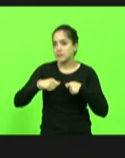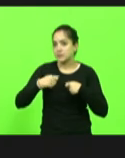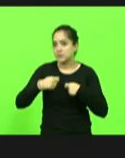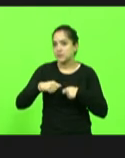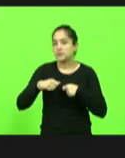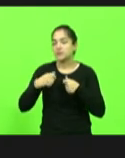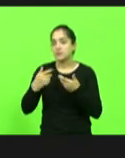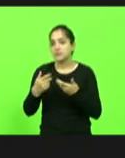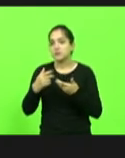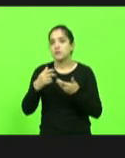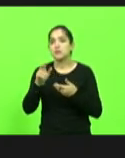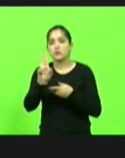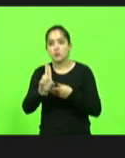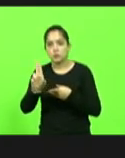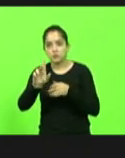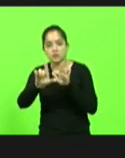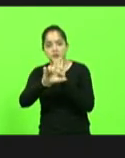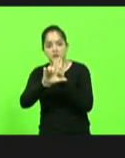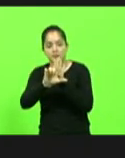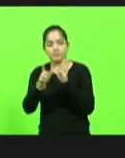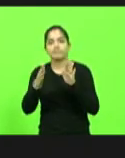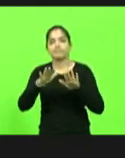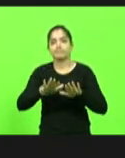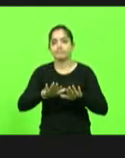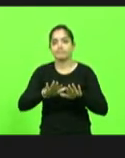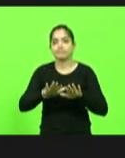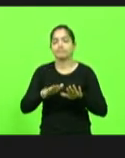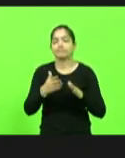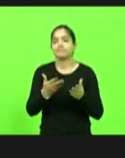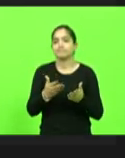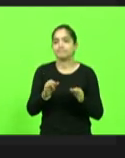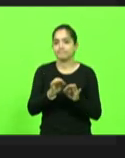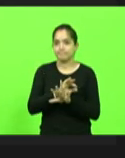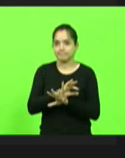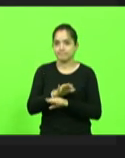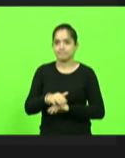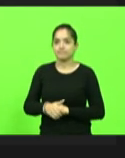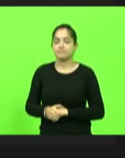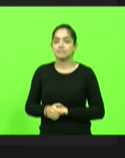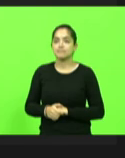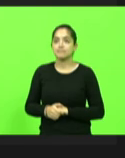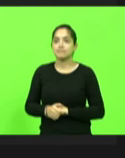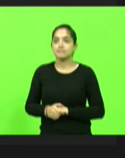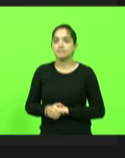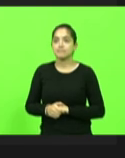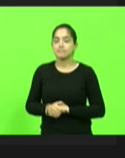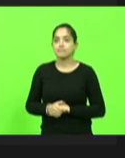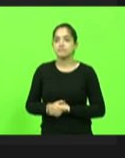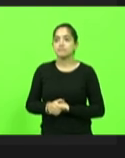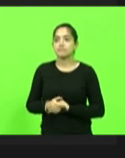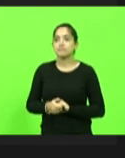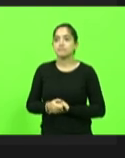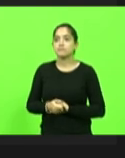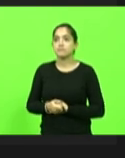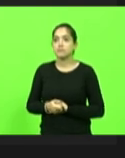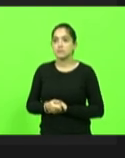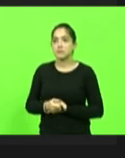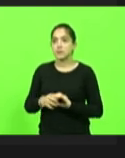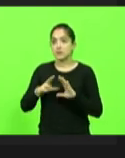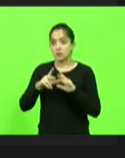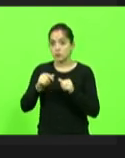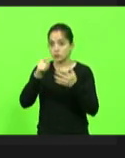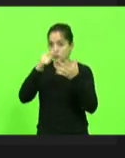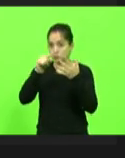usada a nossa lei de inclusão. Era isso. Obrigada. Obrigada, Solange. Todos os pontos